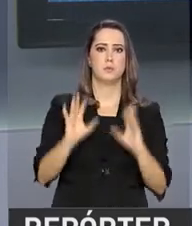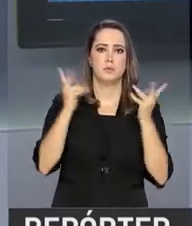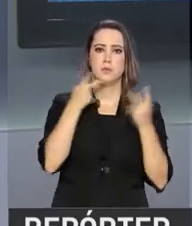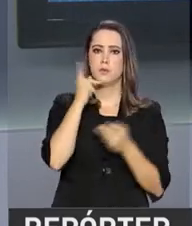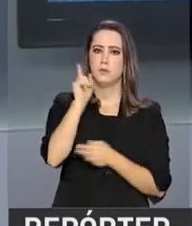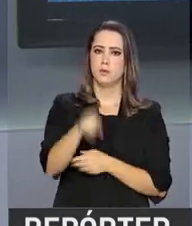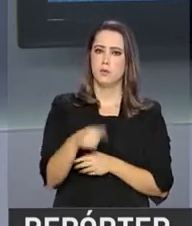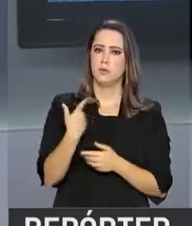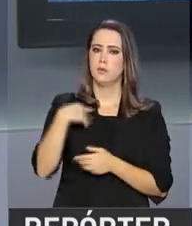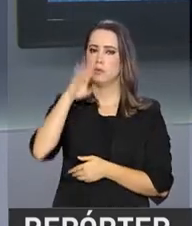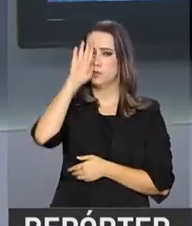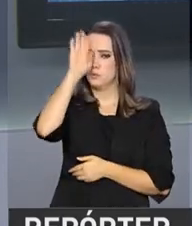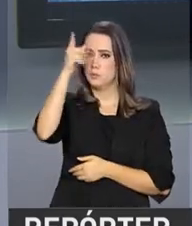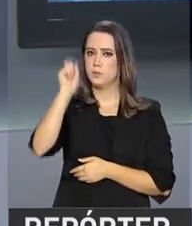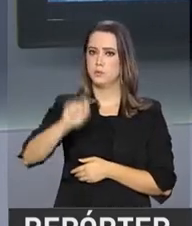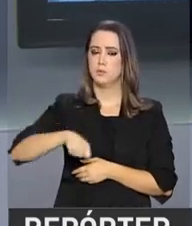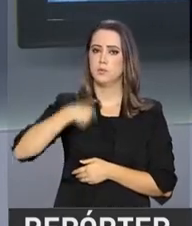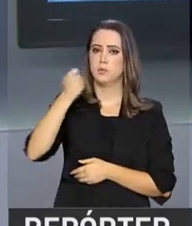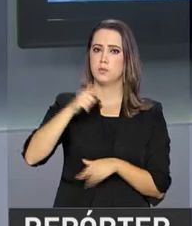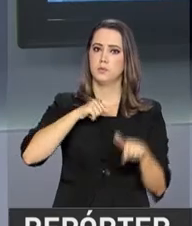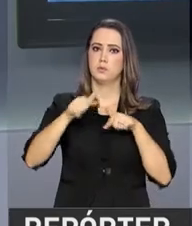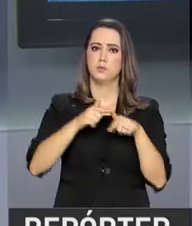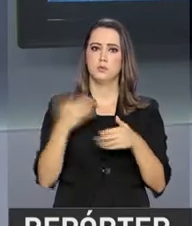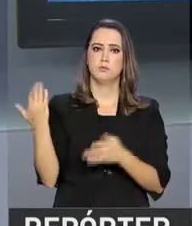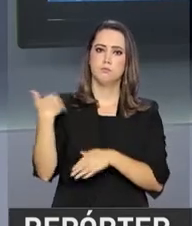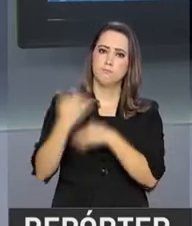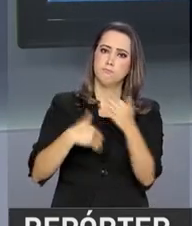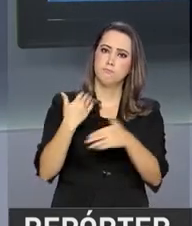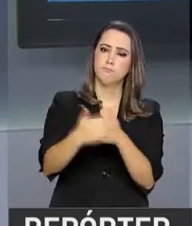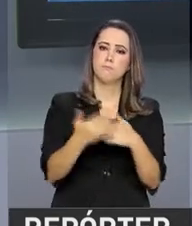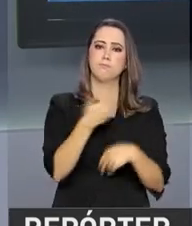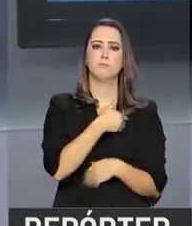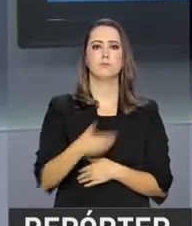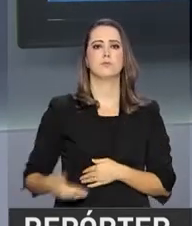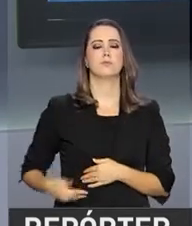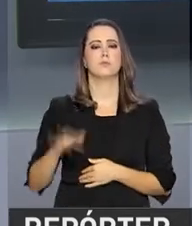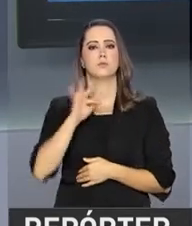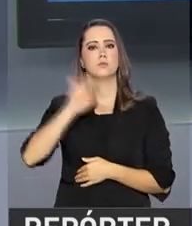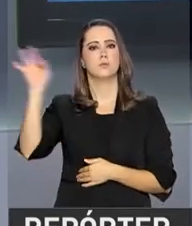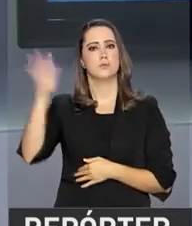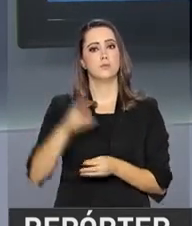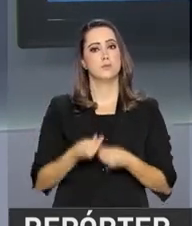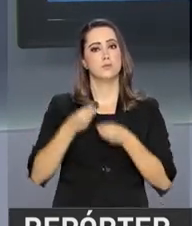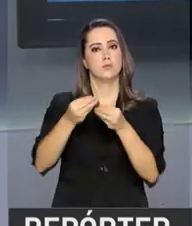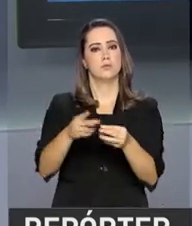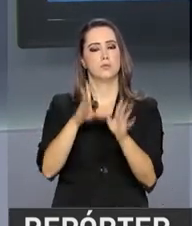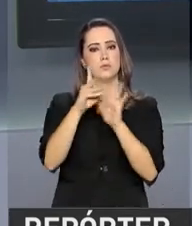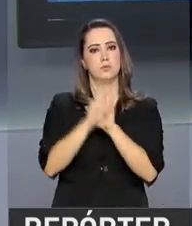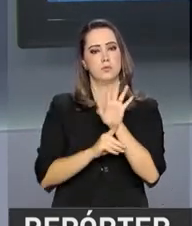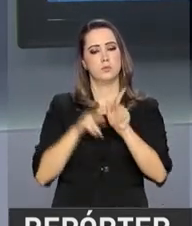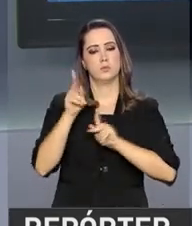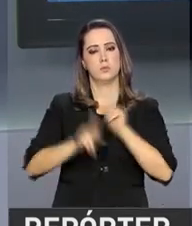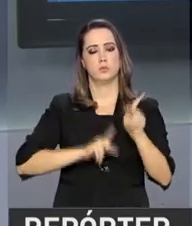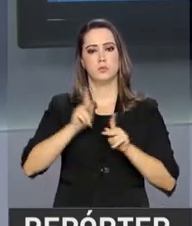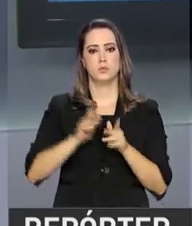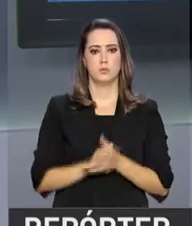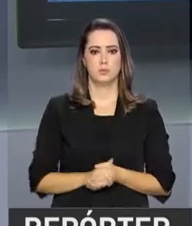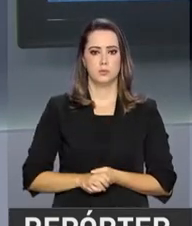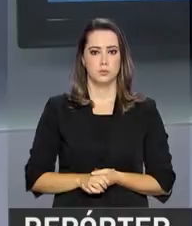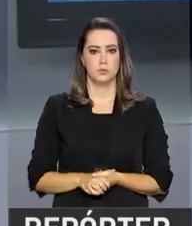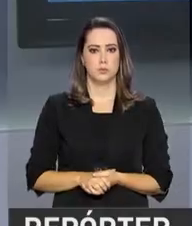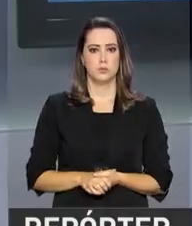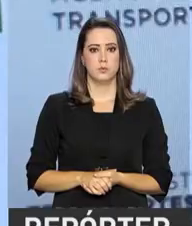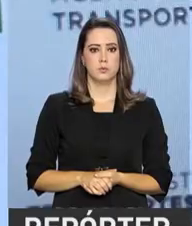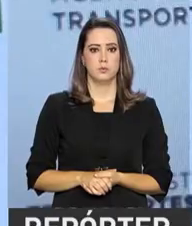ele além de prioritária simboliza o trabalho que vem sendo realizado pelo governo federal para garantir o direito da população